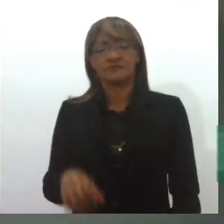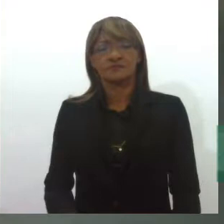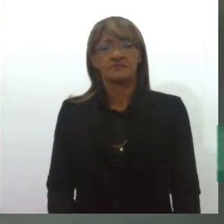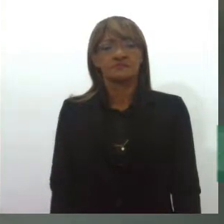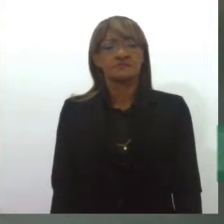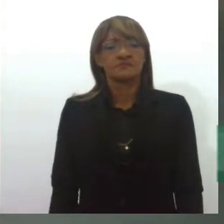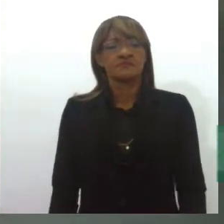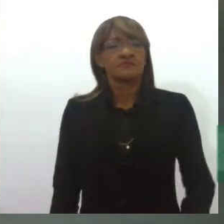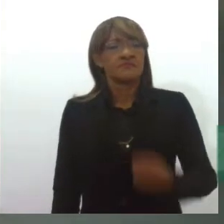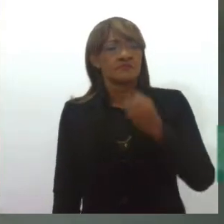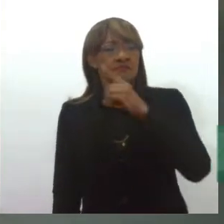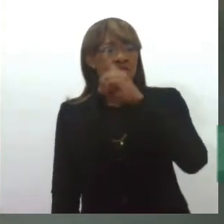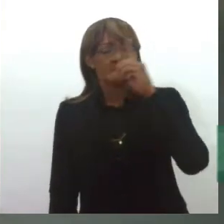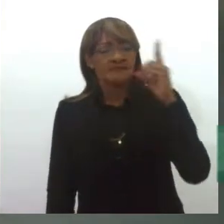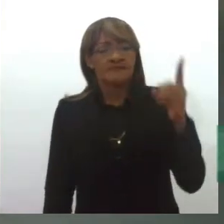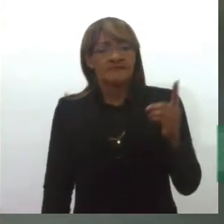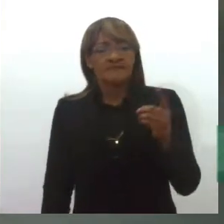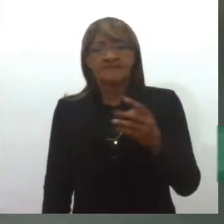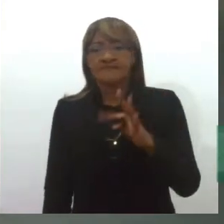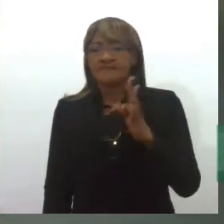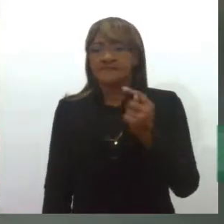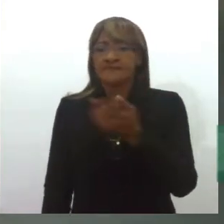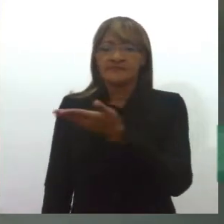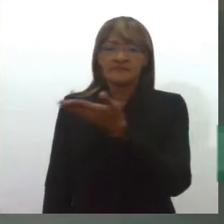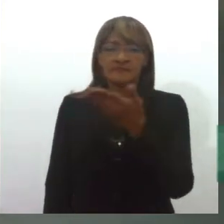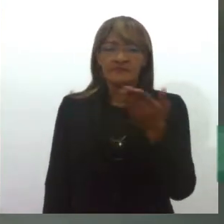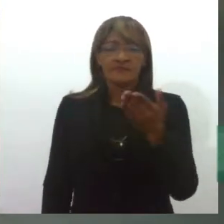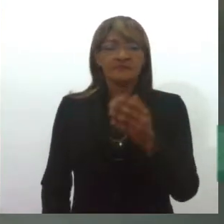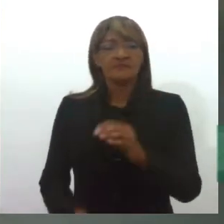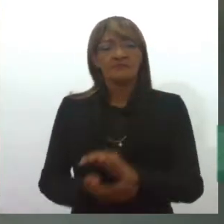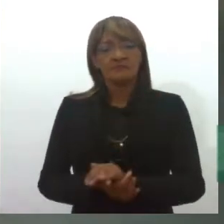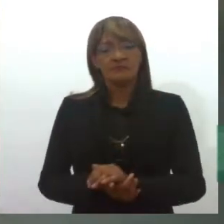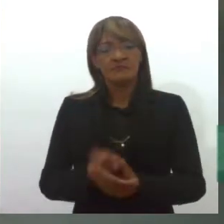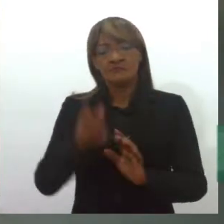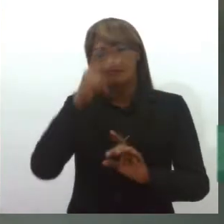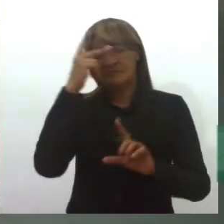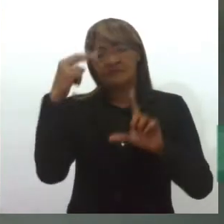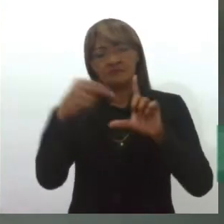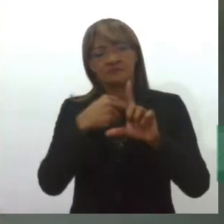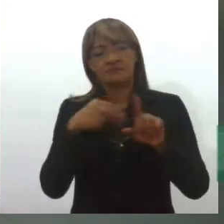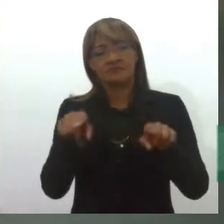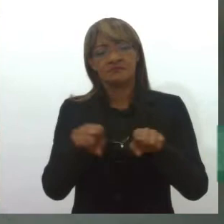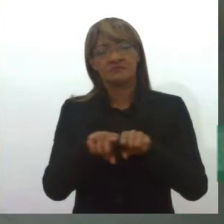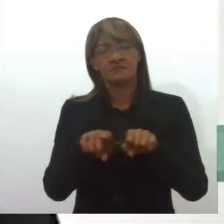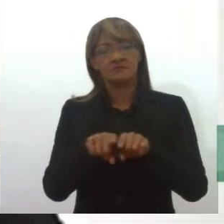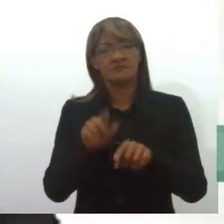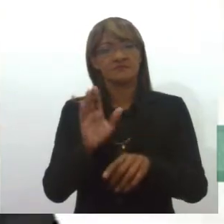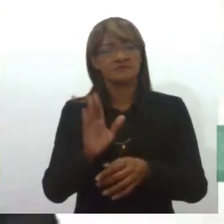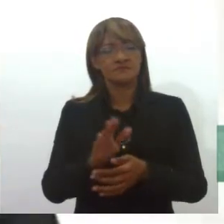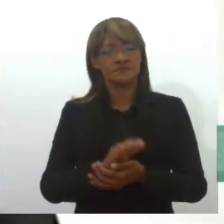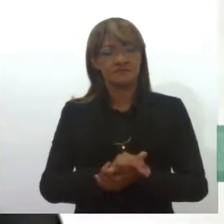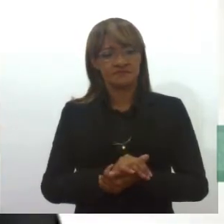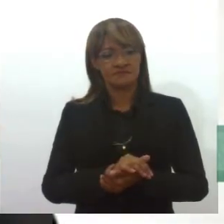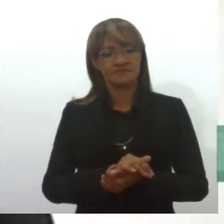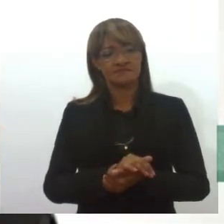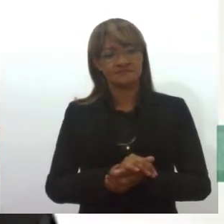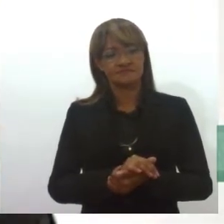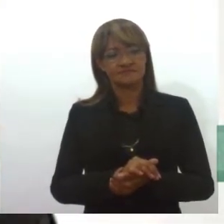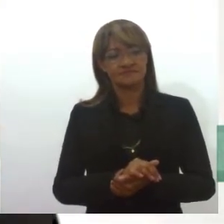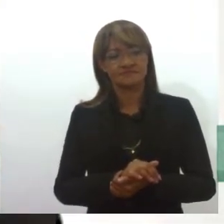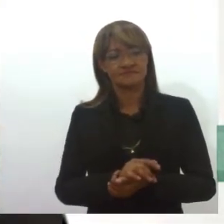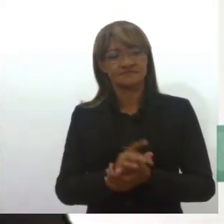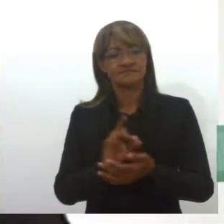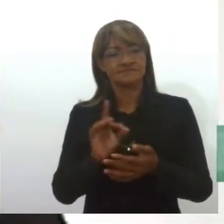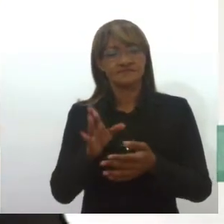Primeiramente, bom dia a todos e todas. Bom dia, Cléber. E a todos os telespectadores e telespectadoras que nos assistem agora e depois terão acesso no